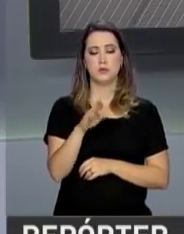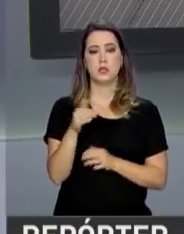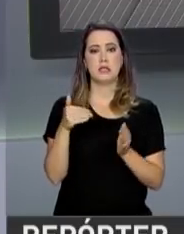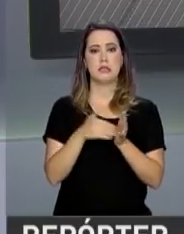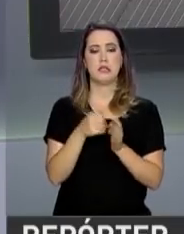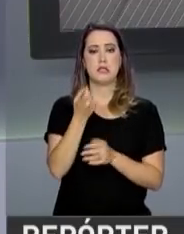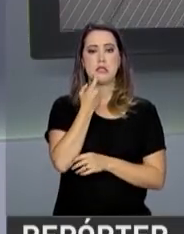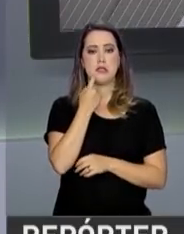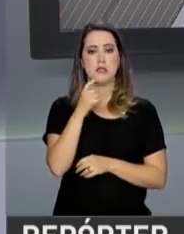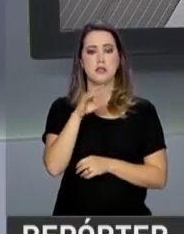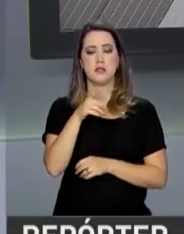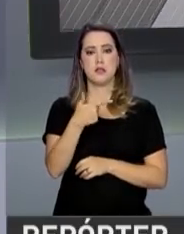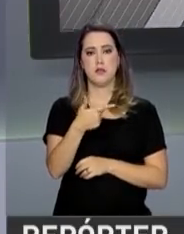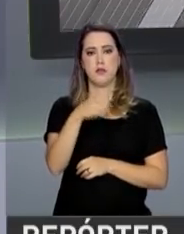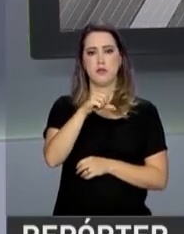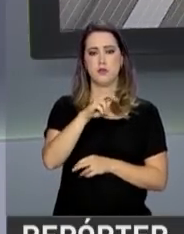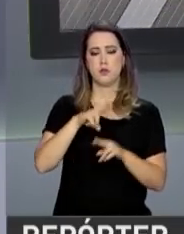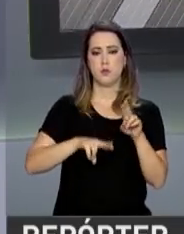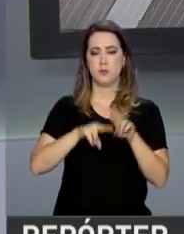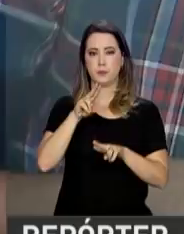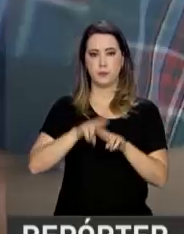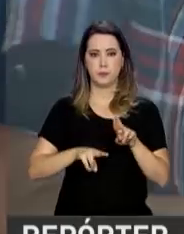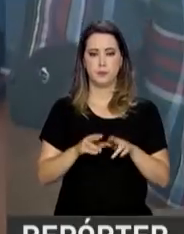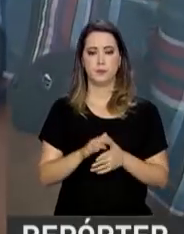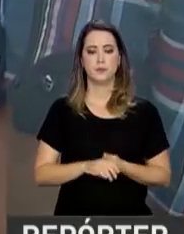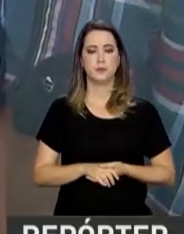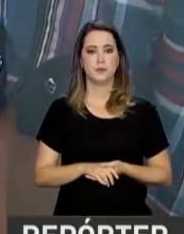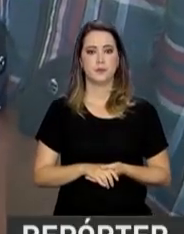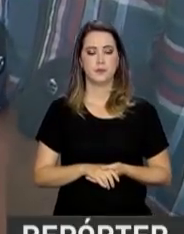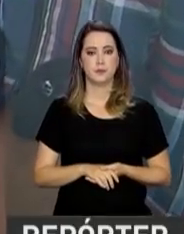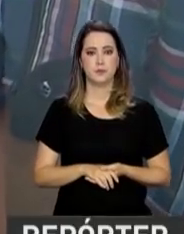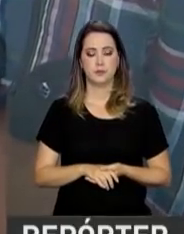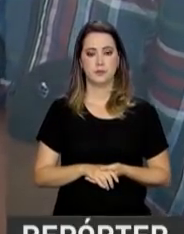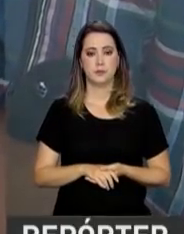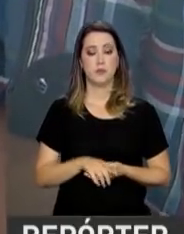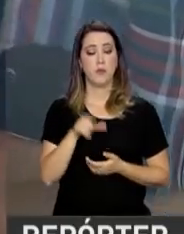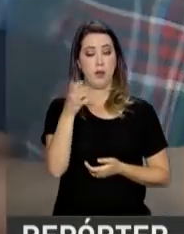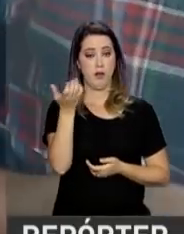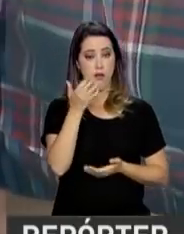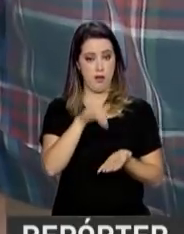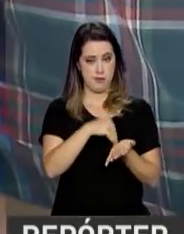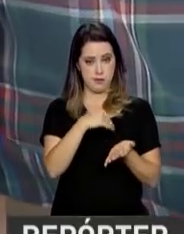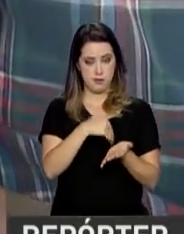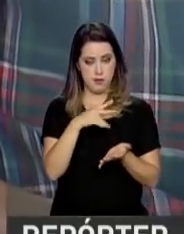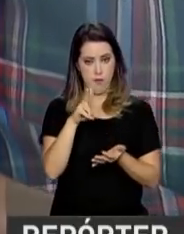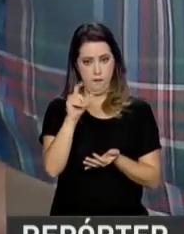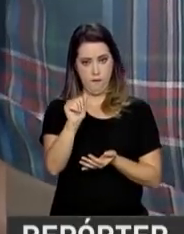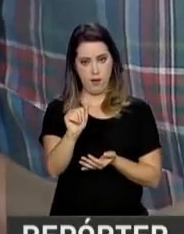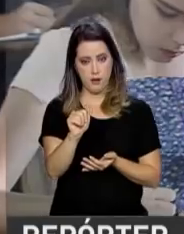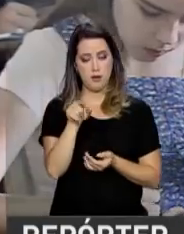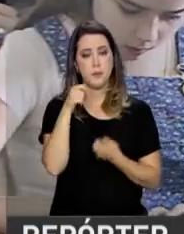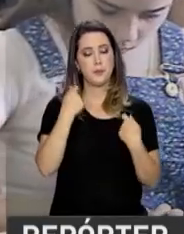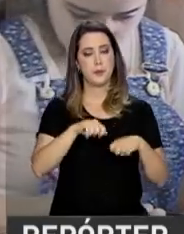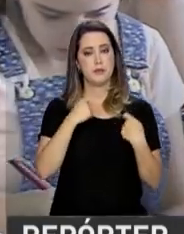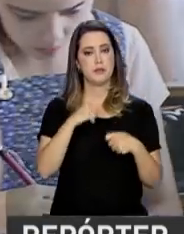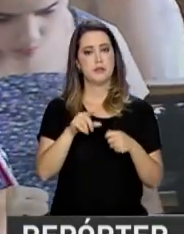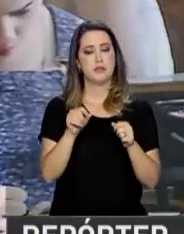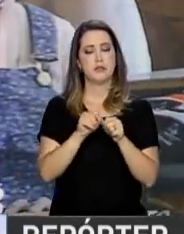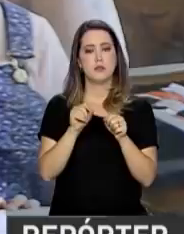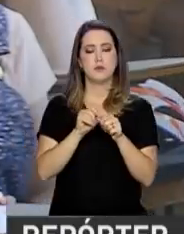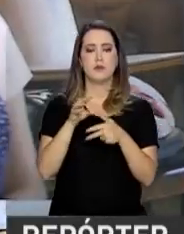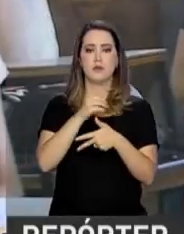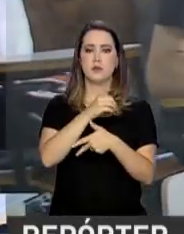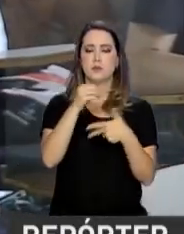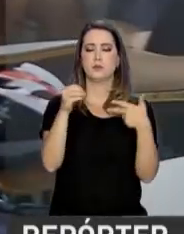sexta feira 29 de junho para se candidatar a uma das vagas é necessário que o aluno tenha